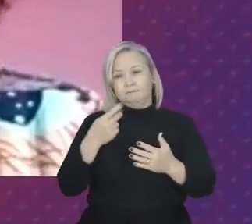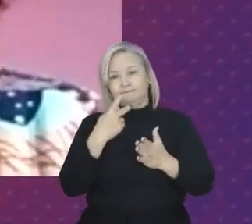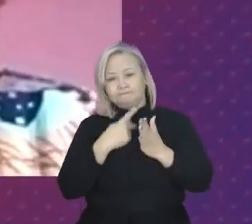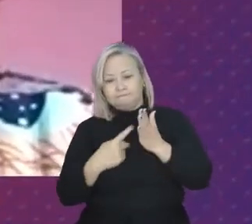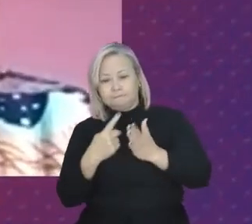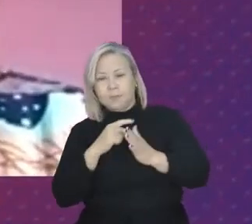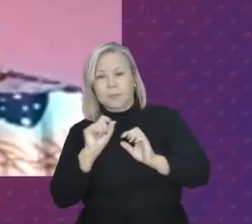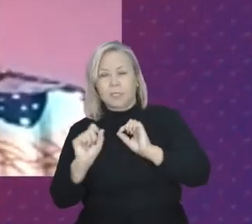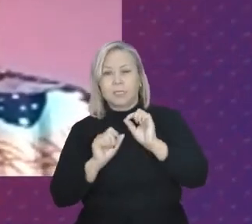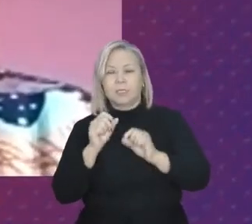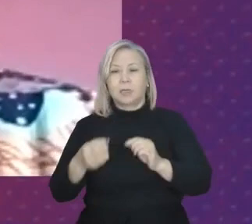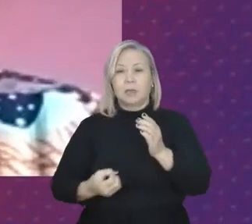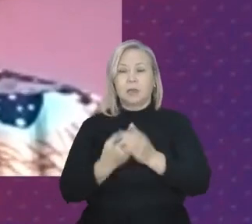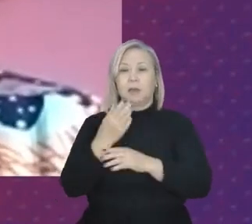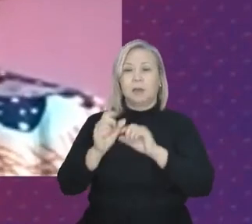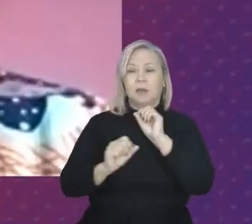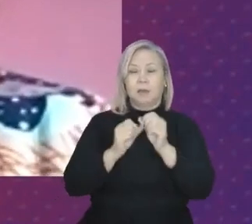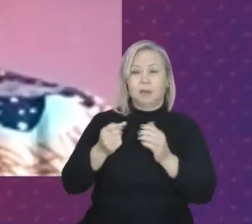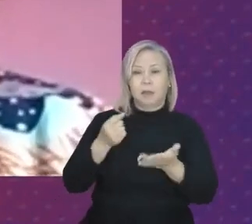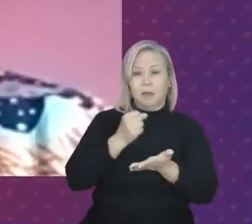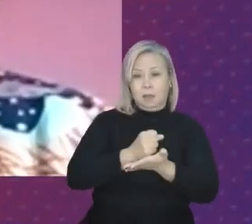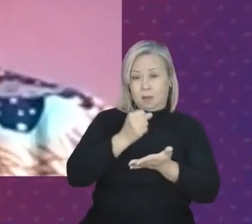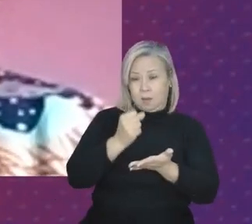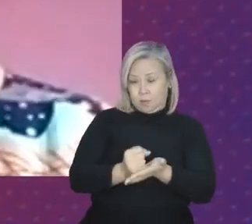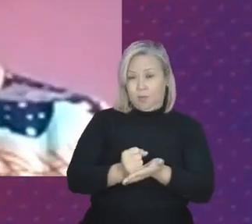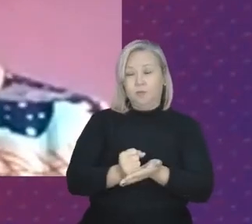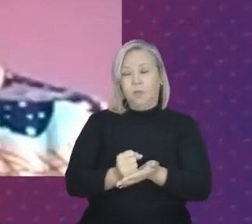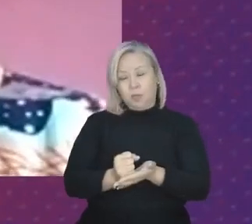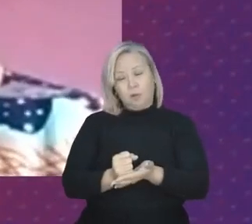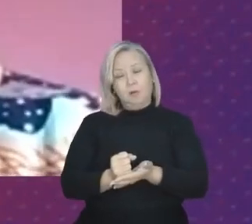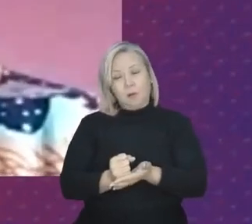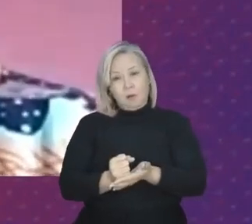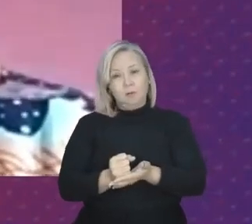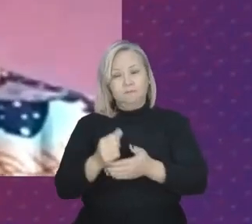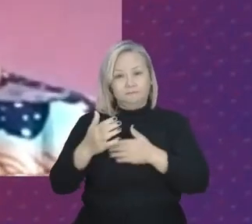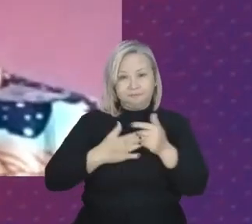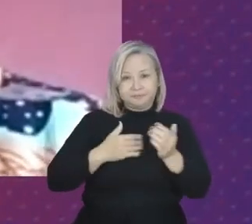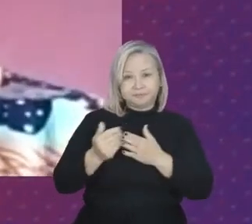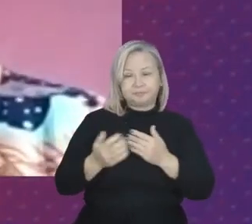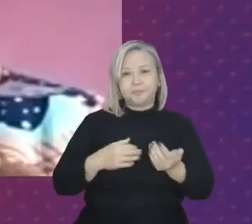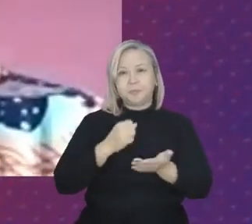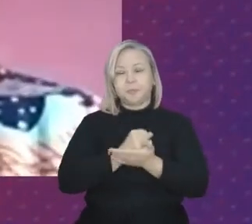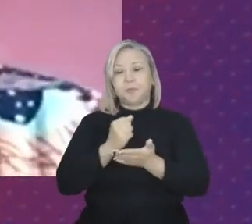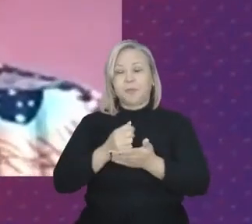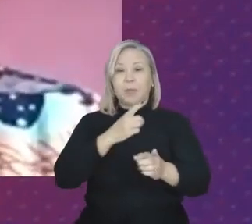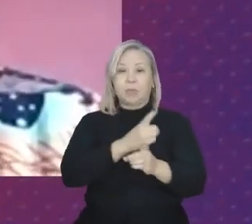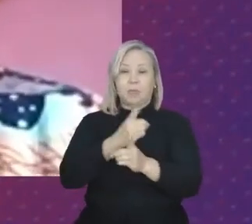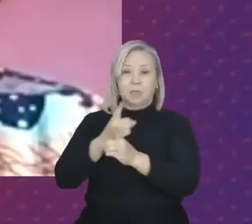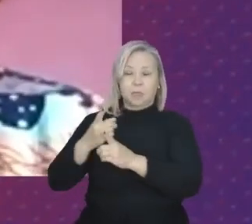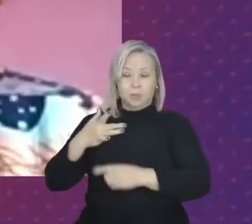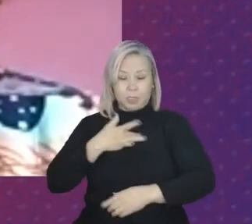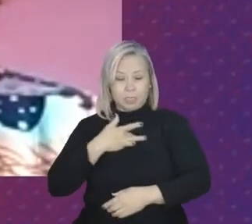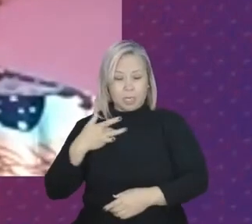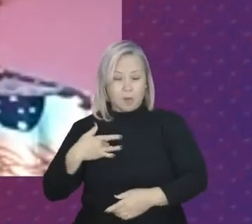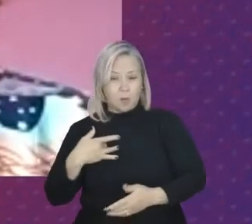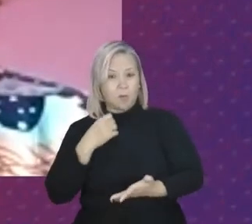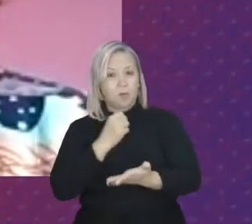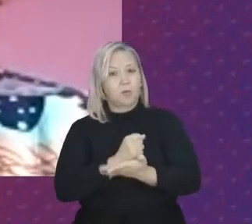de protocolos, então vão ser construídos protocolos de abrigamento, protocolos de atendimento na saúde,